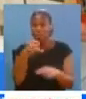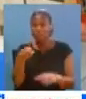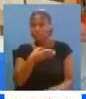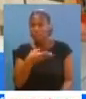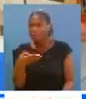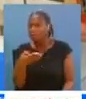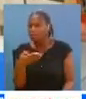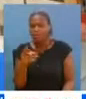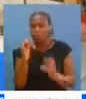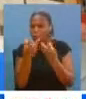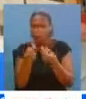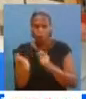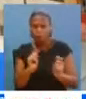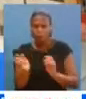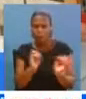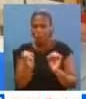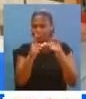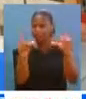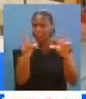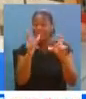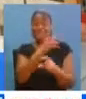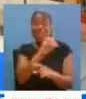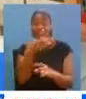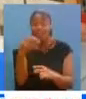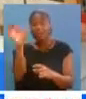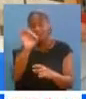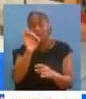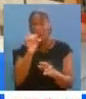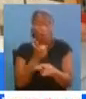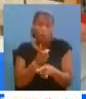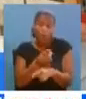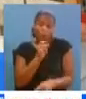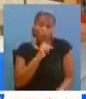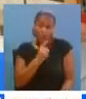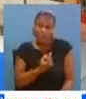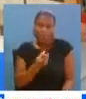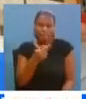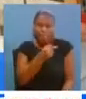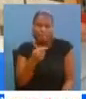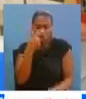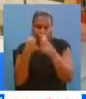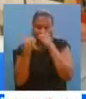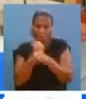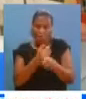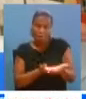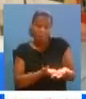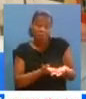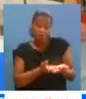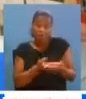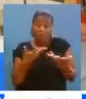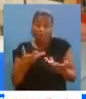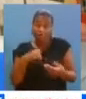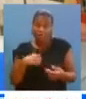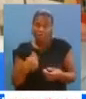empresas sem contabilidade organizada, cerca de 67%, embora sejam as que menos trabalhadores empregam. No momento,